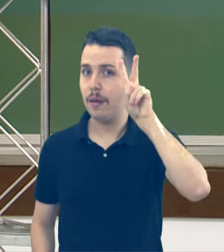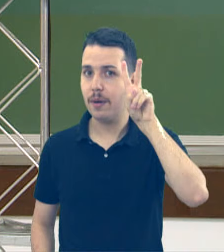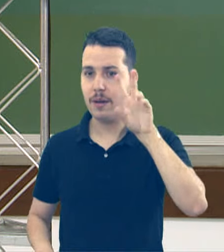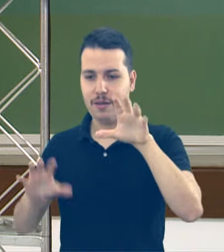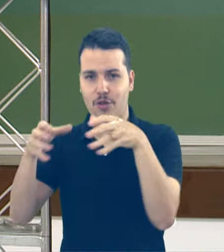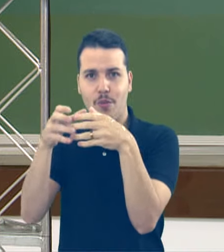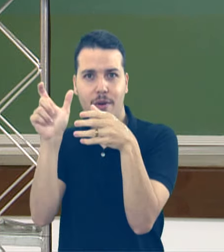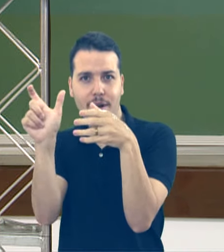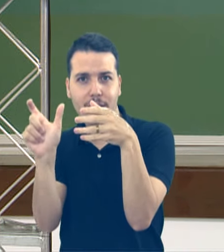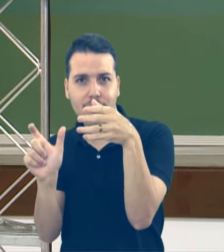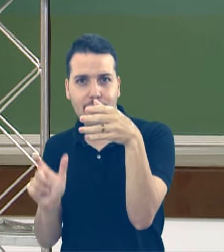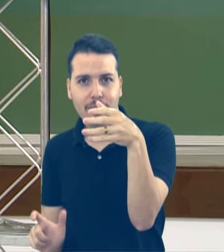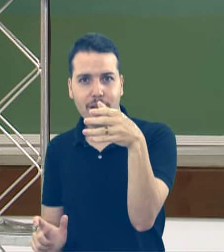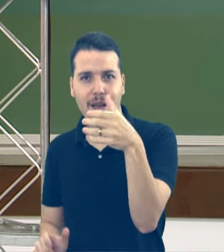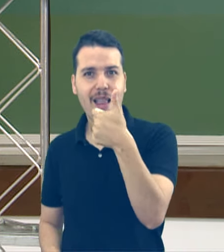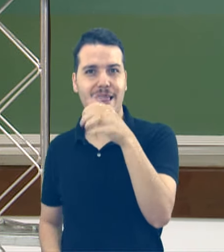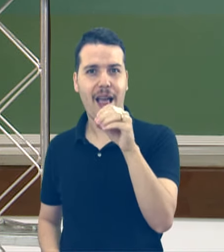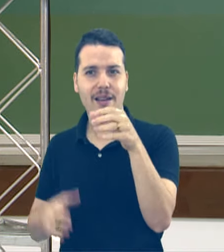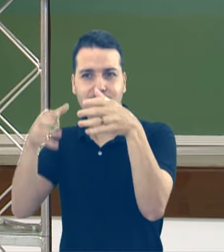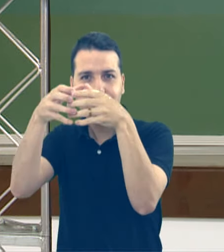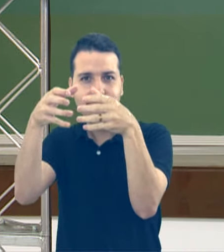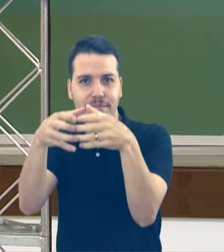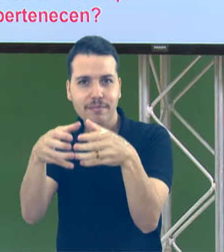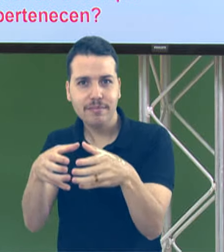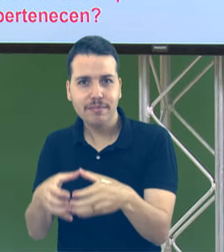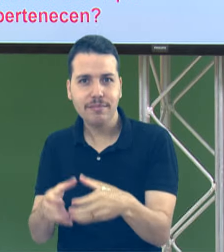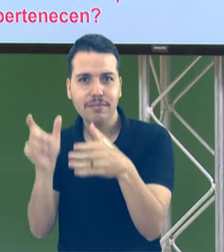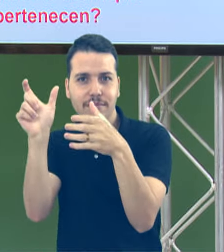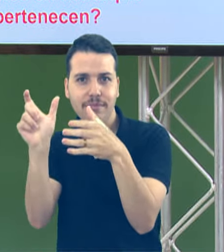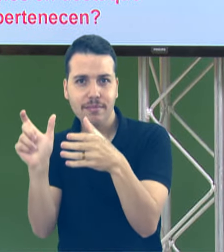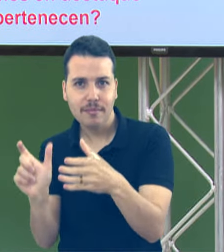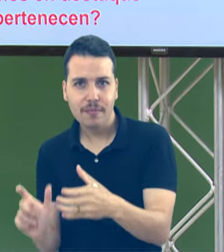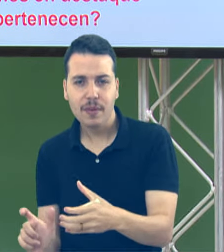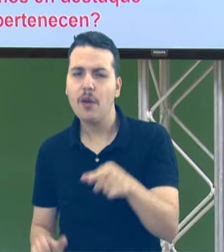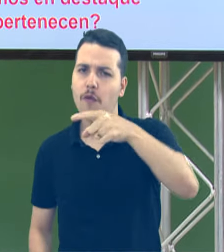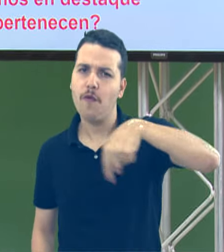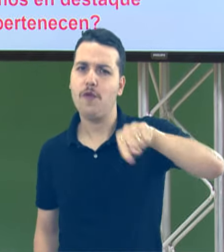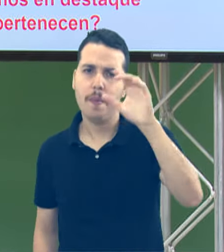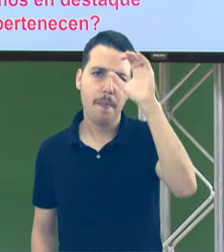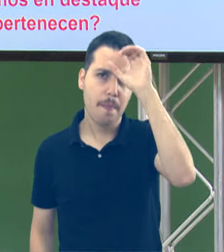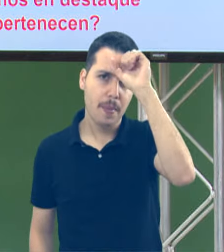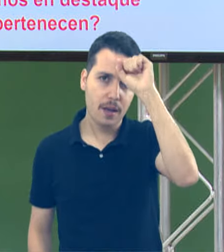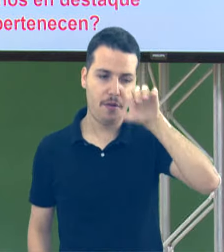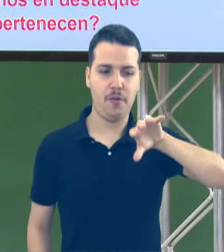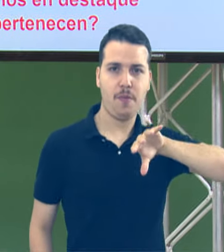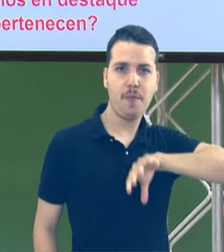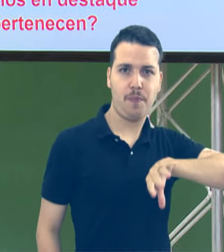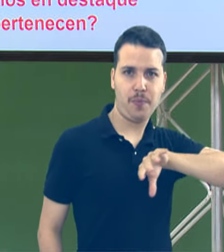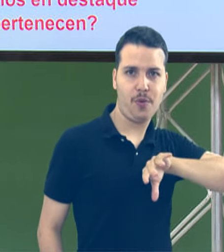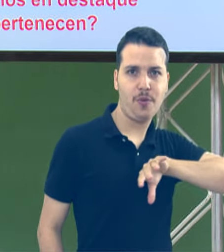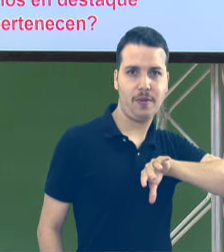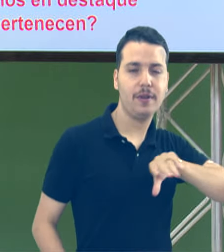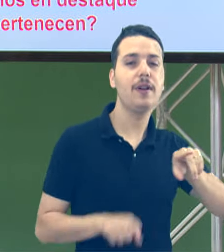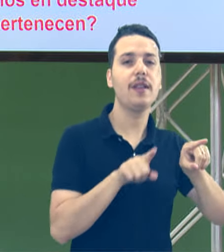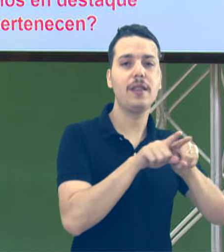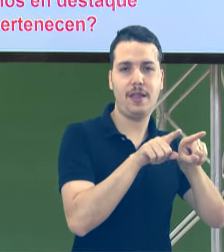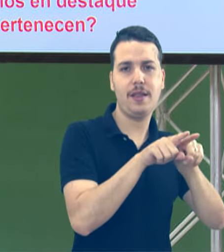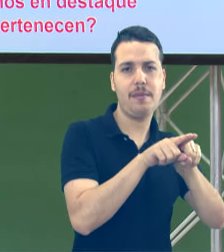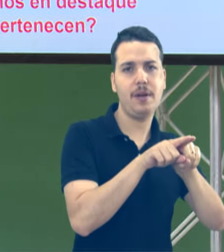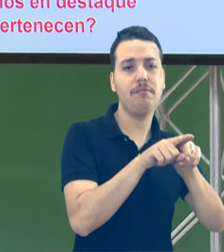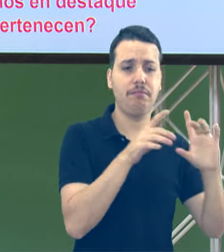palavras, aquelas 10 classes de palavras que vocês aprenderam tanto na língua portuguesa e que servem